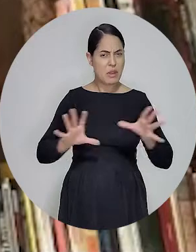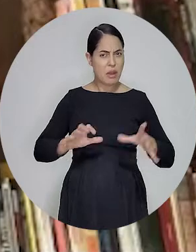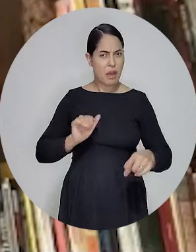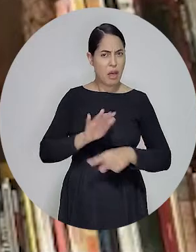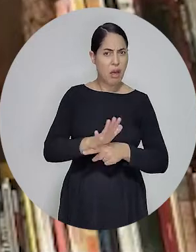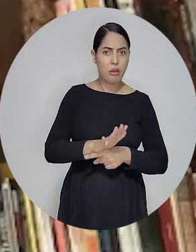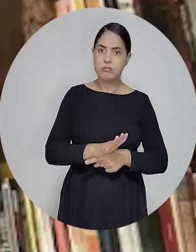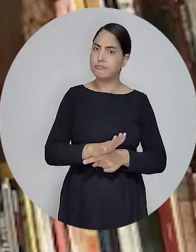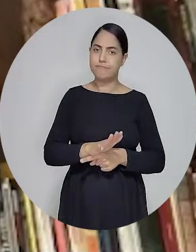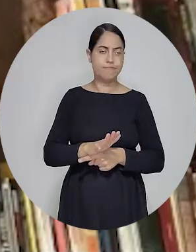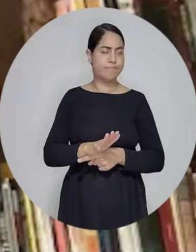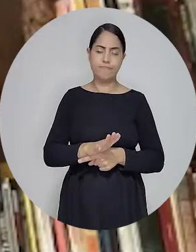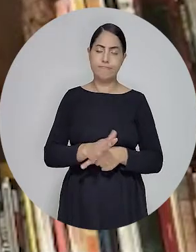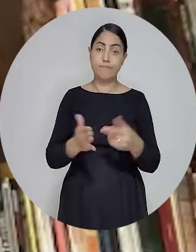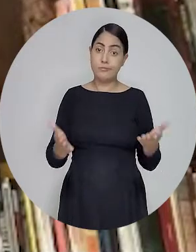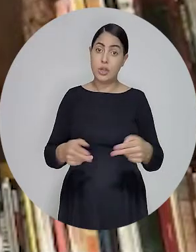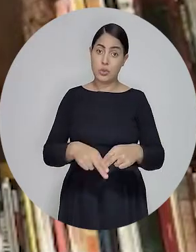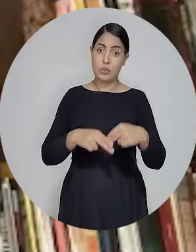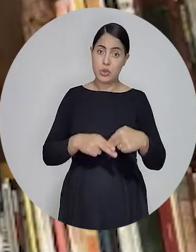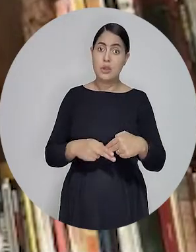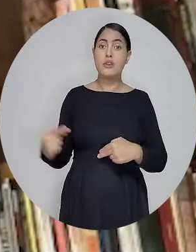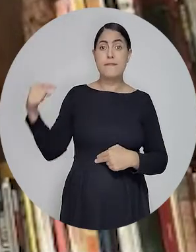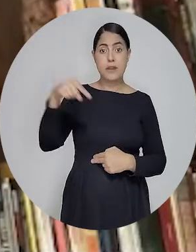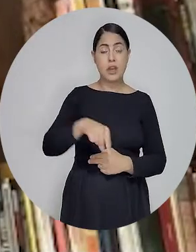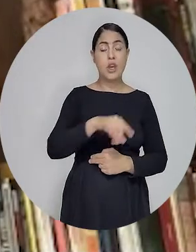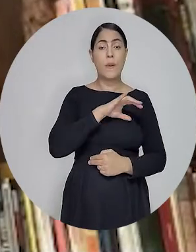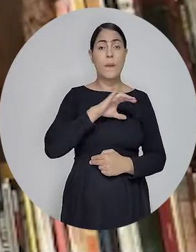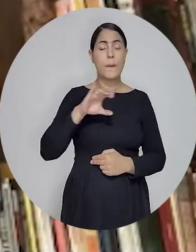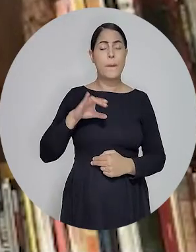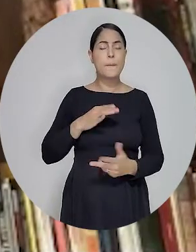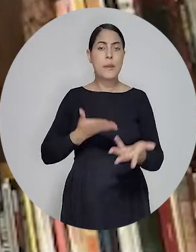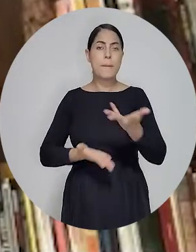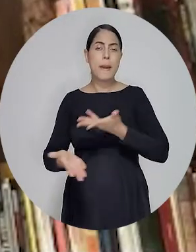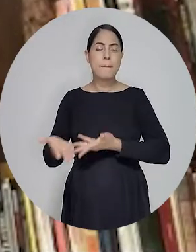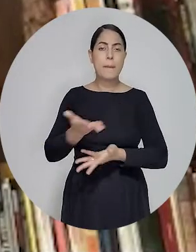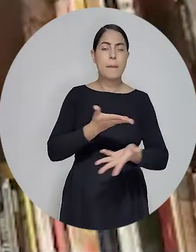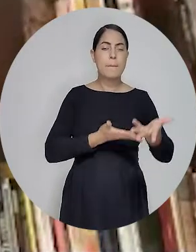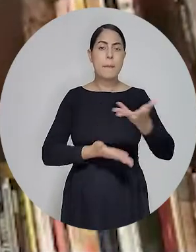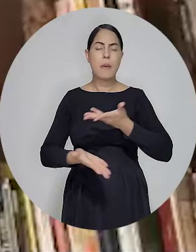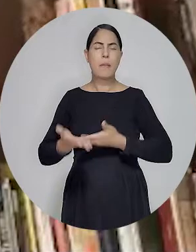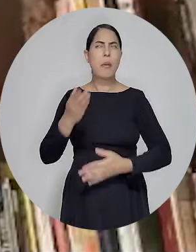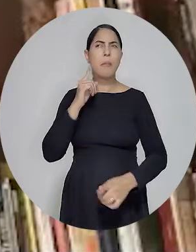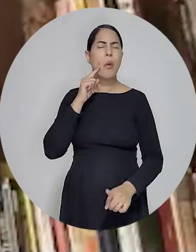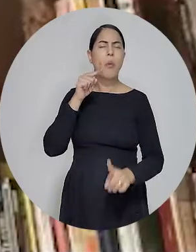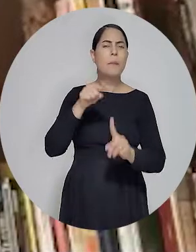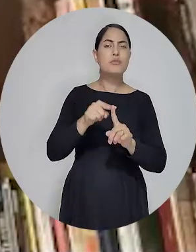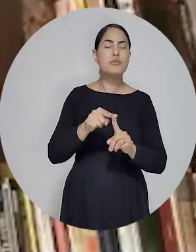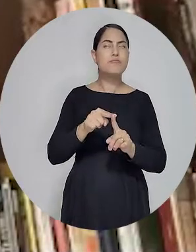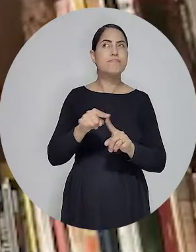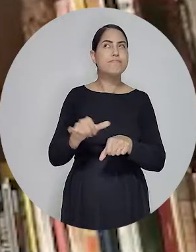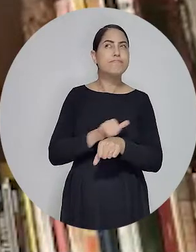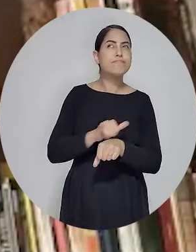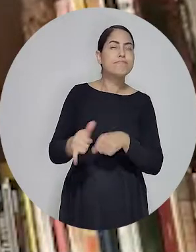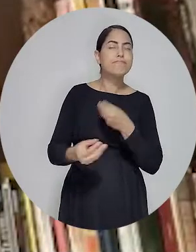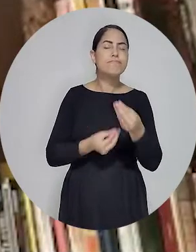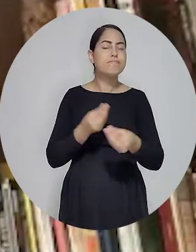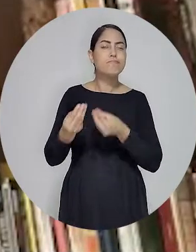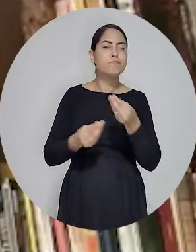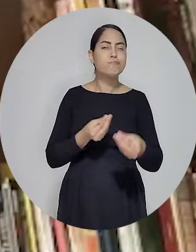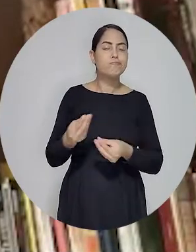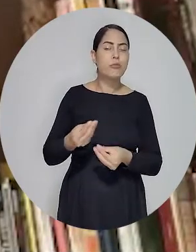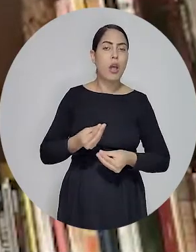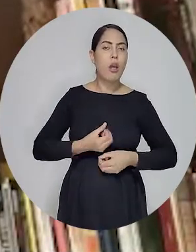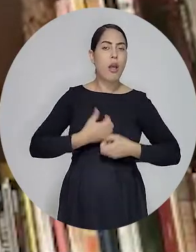expressão, e estão trazendo a sua experiência, o seu conhecimento para a comissão, para que a gente possa pensar em iniciativas para aprimorar